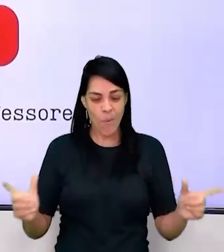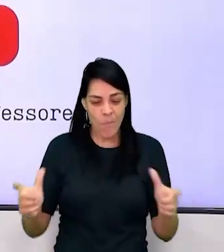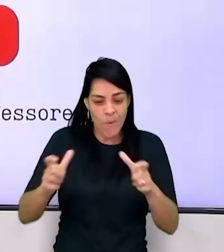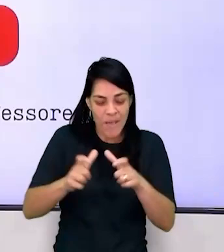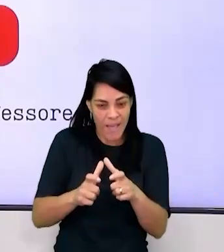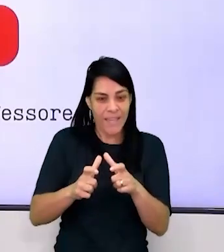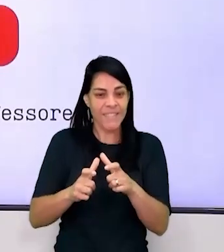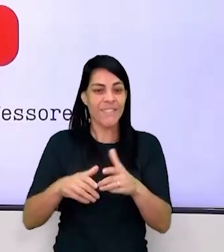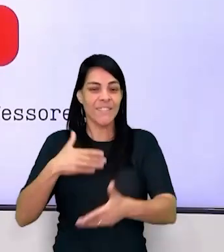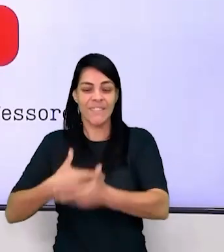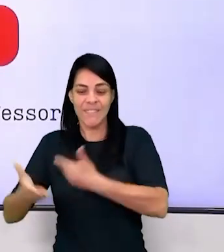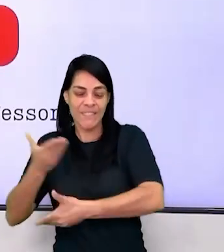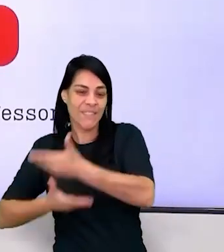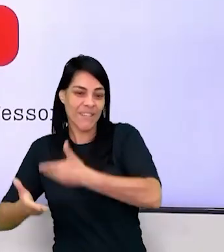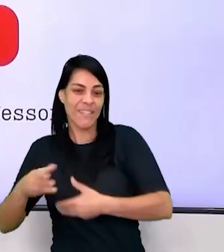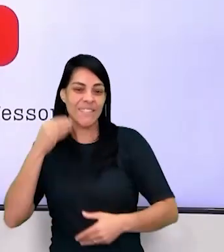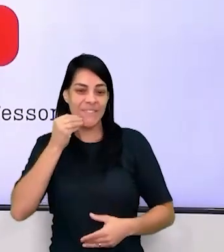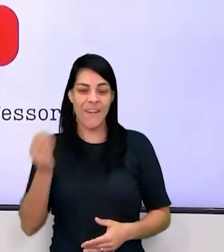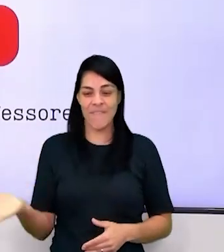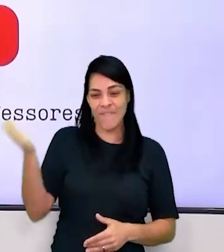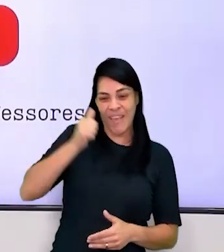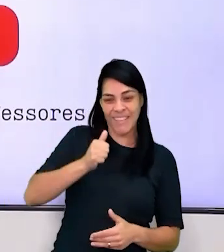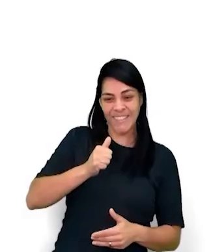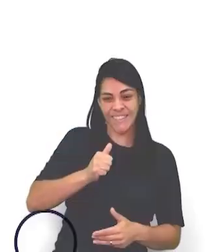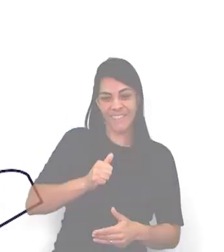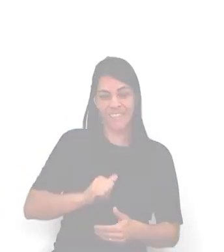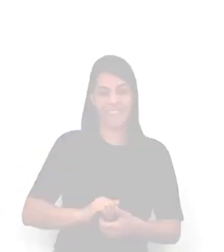trocando experiências com os nossos colegas. Vem!